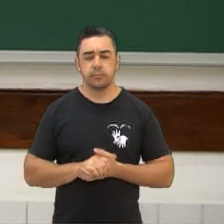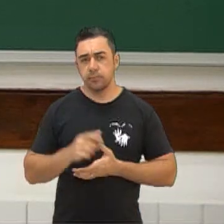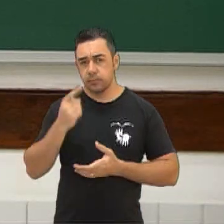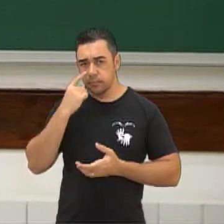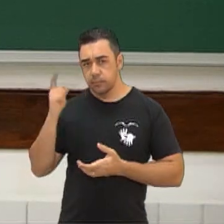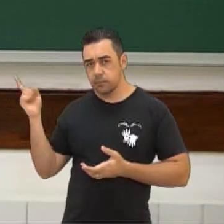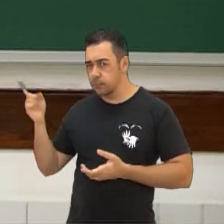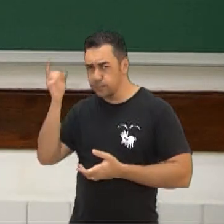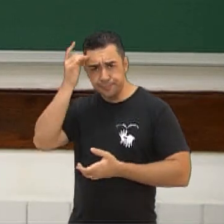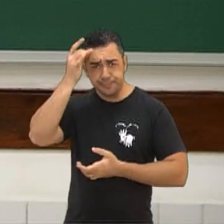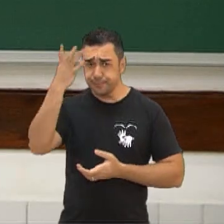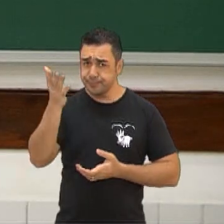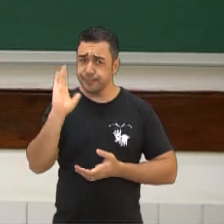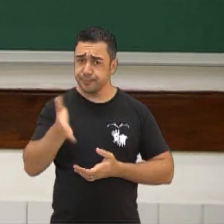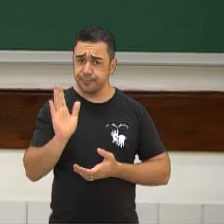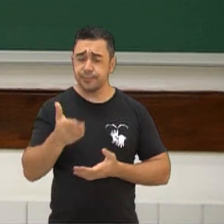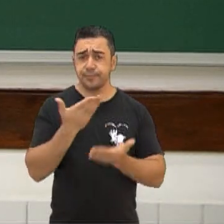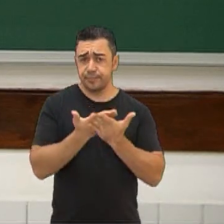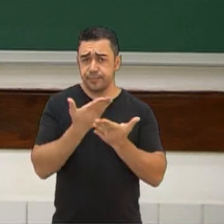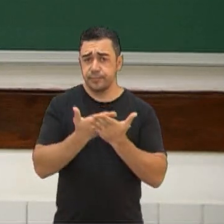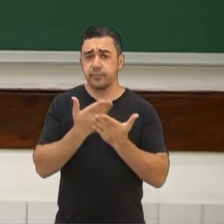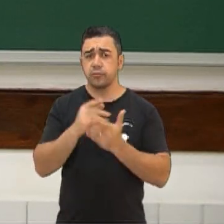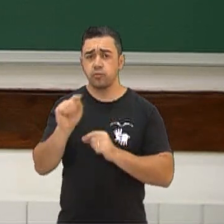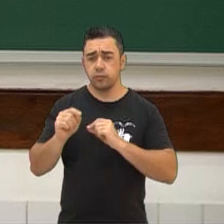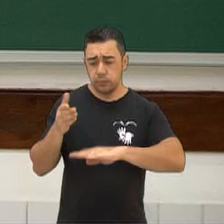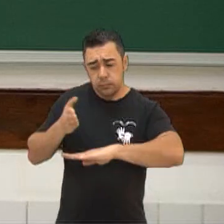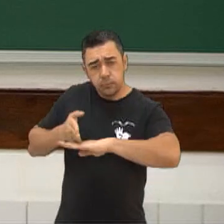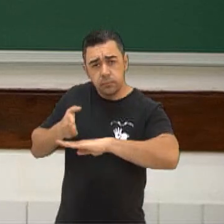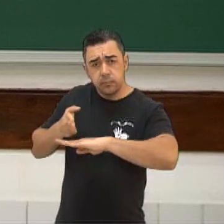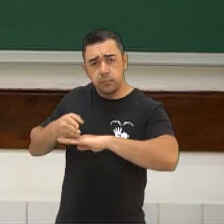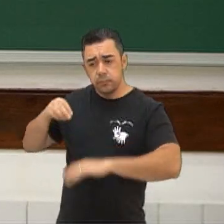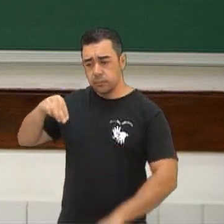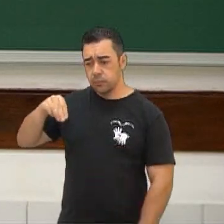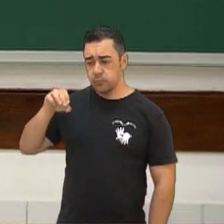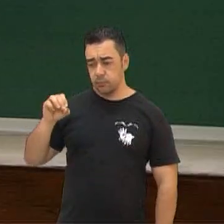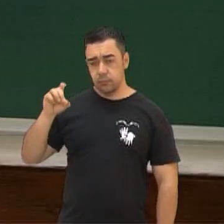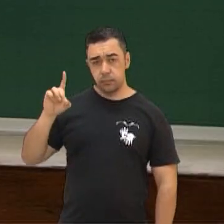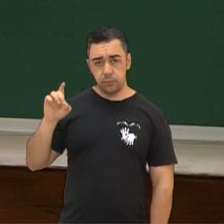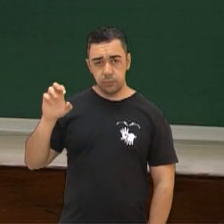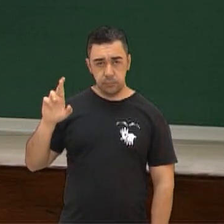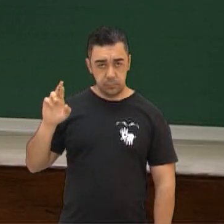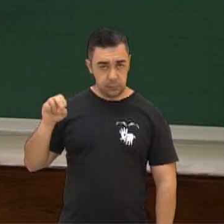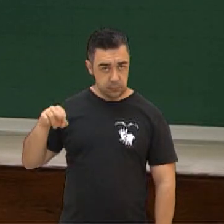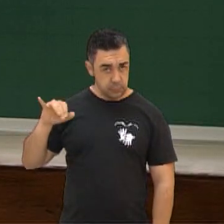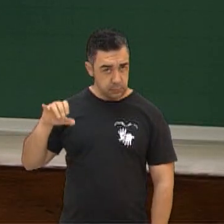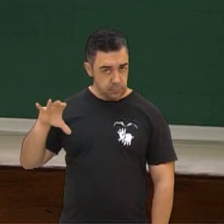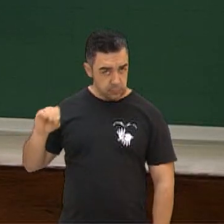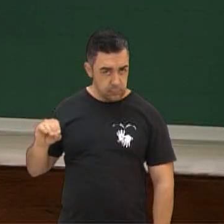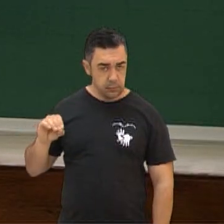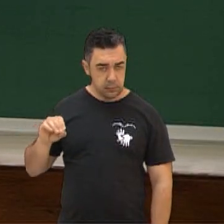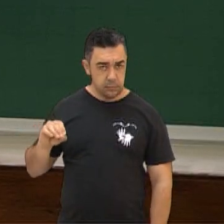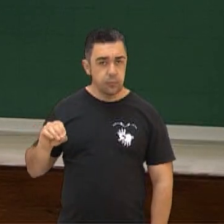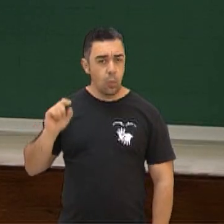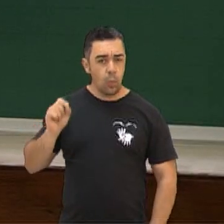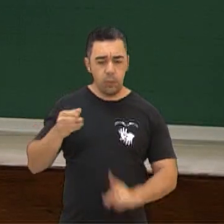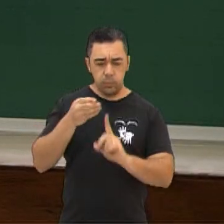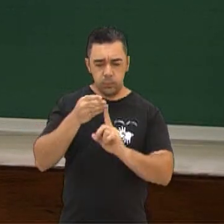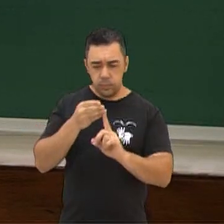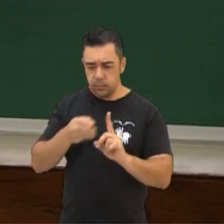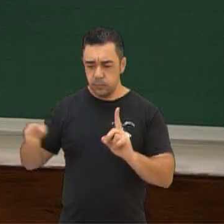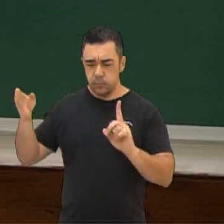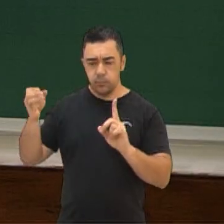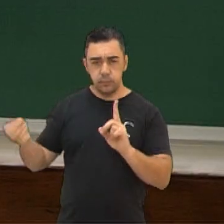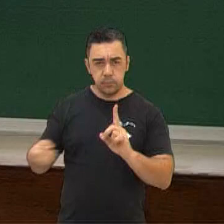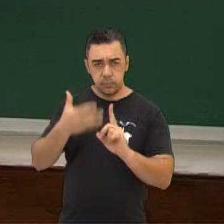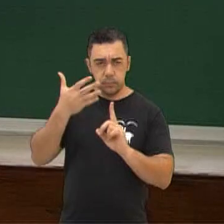Gente, essa é fácil, né? A gente já vem estudando o modernismo há algumas aulas e vocês já devem ter notado qual que é a